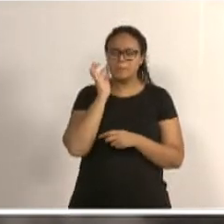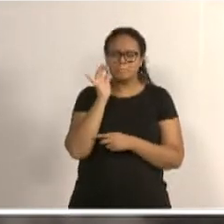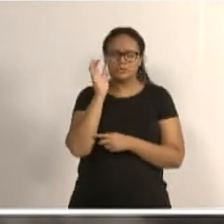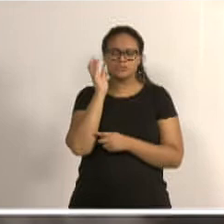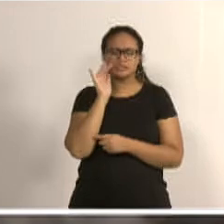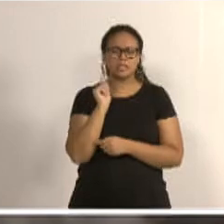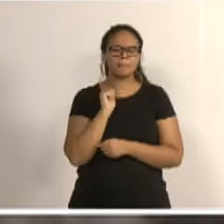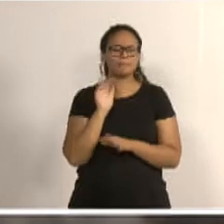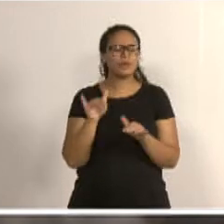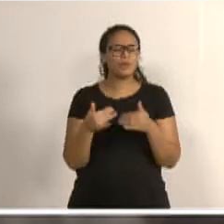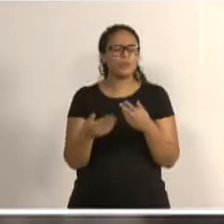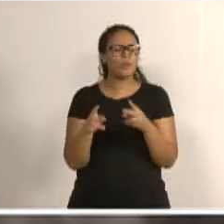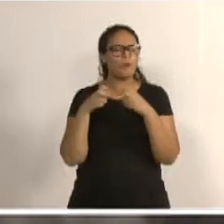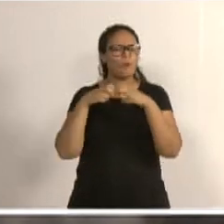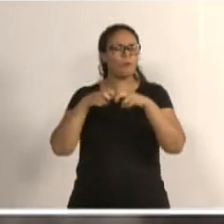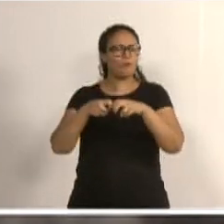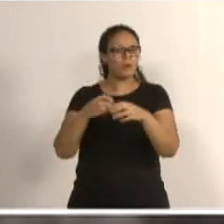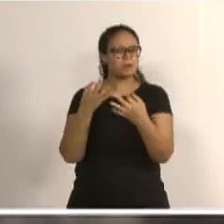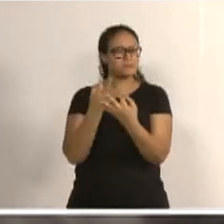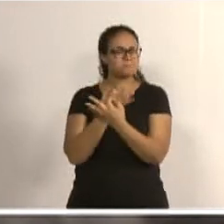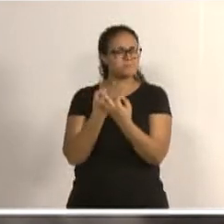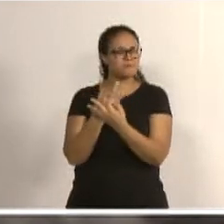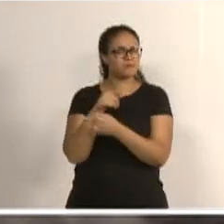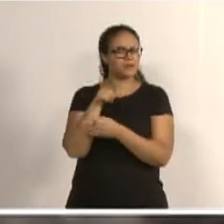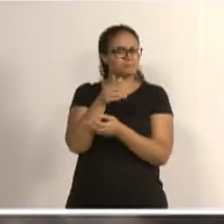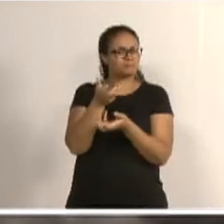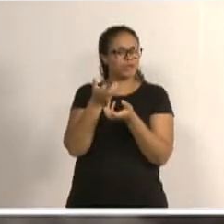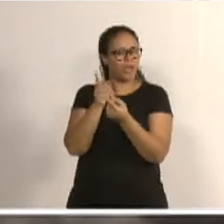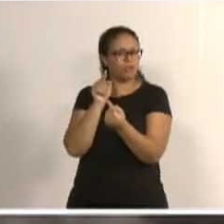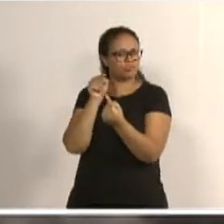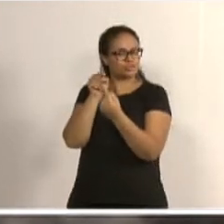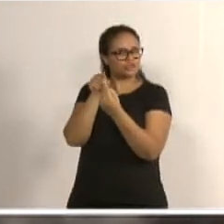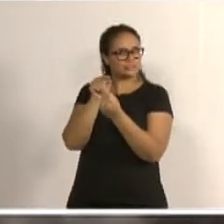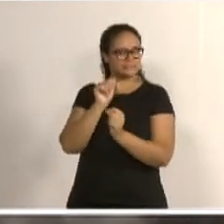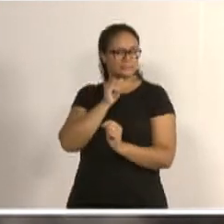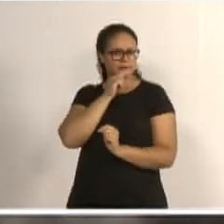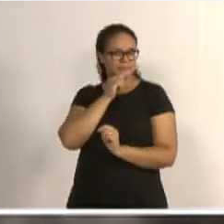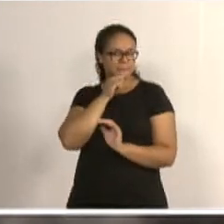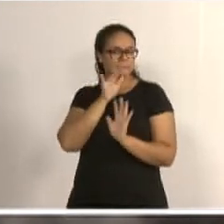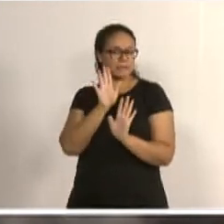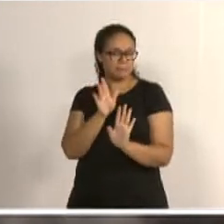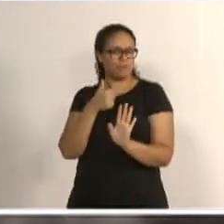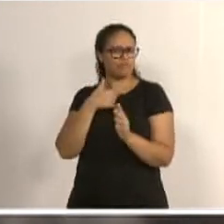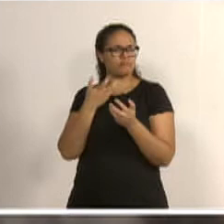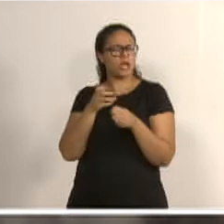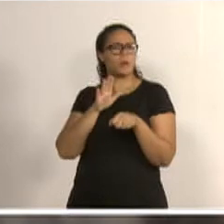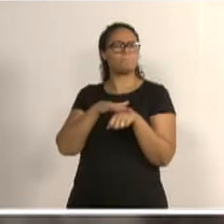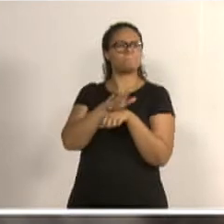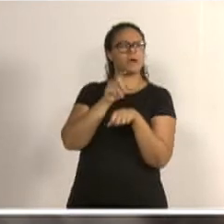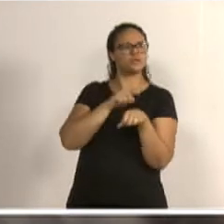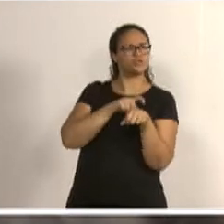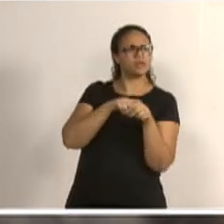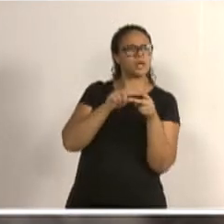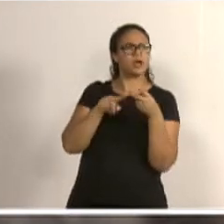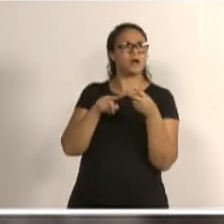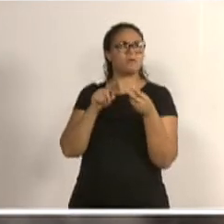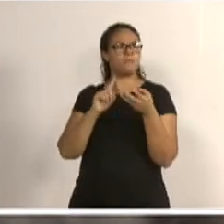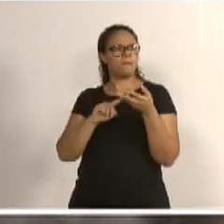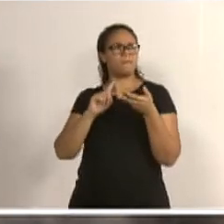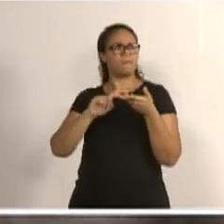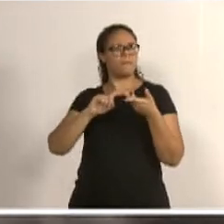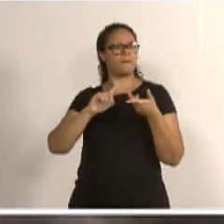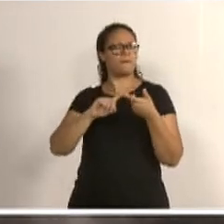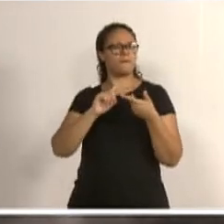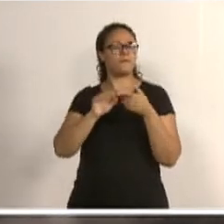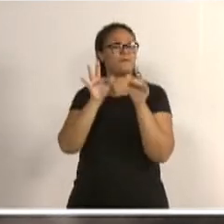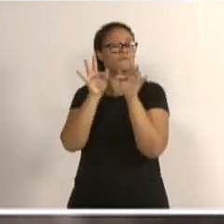o preço da tarifa. Ele tem condições de dizer, eu quero ônibus tal, eu quero mais horários, eu quero isso, eu quero aquilo, e vai sair o preço da